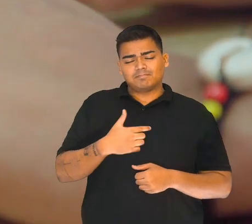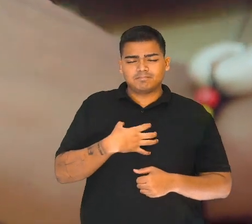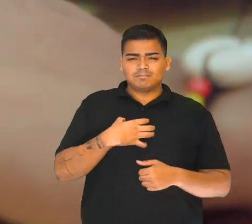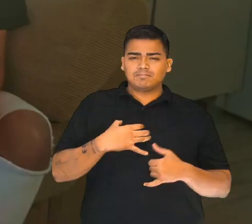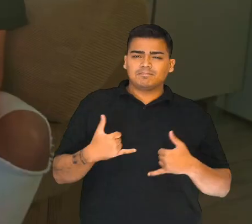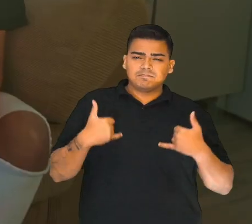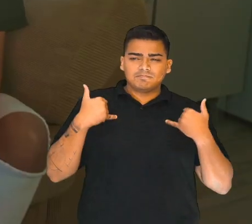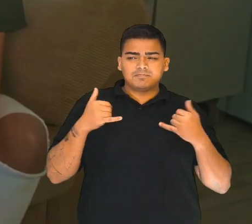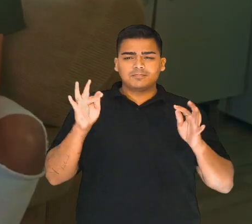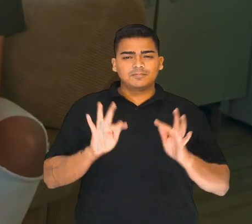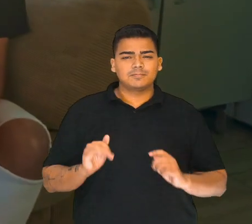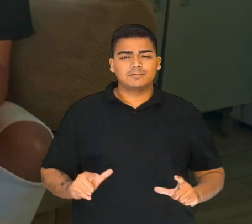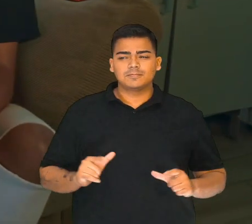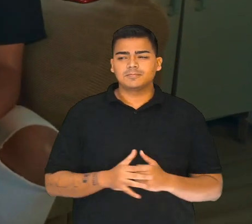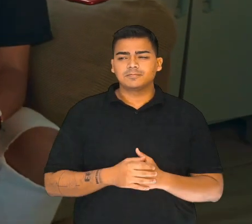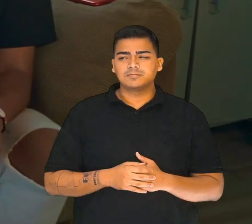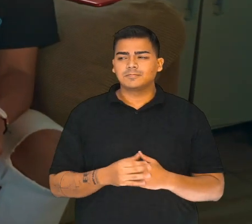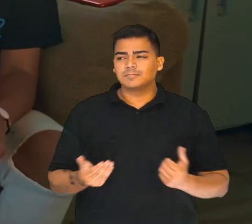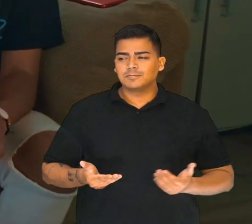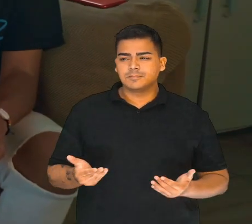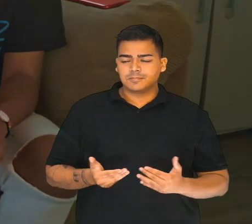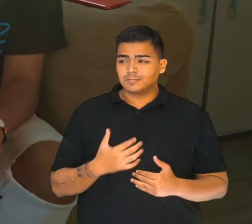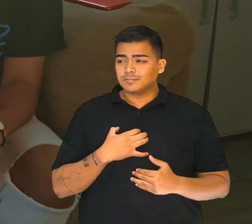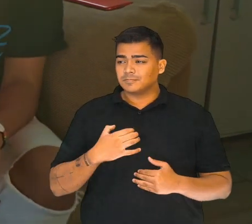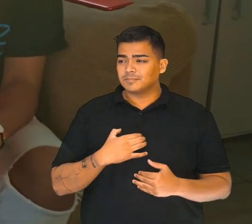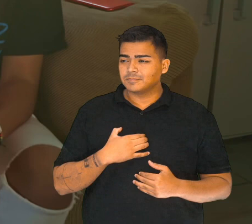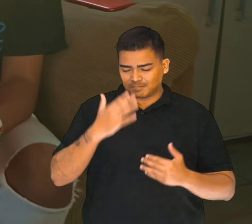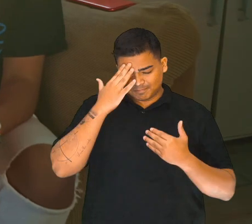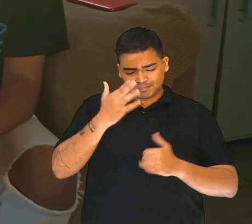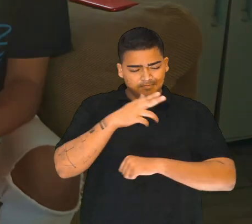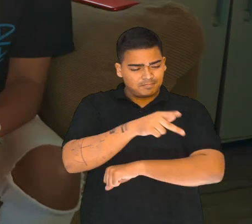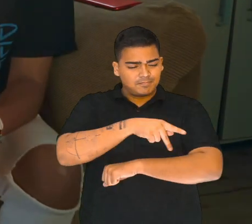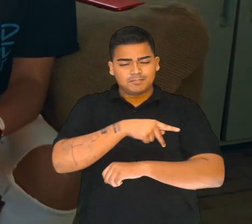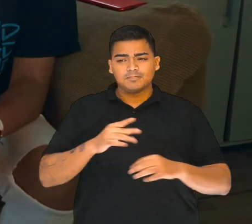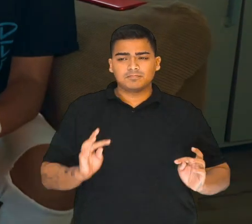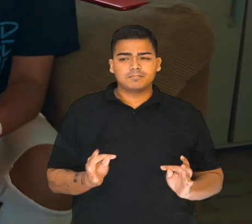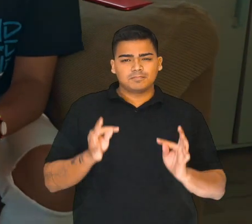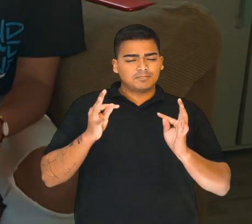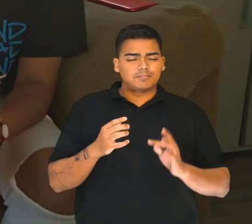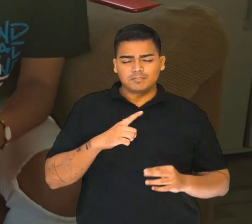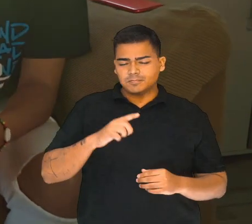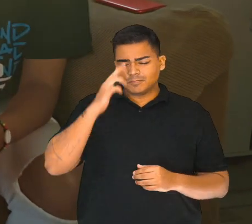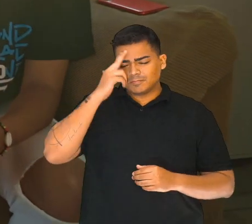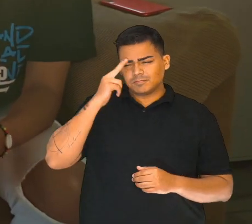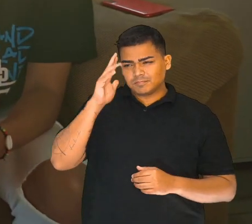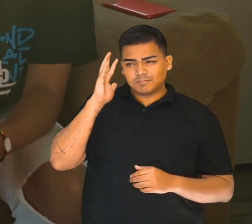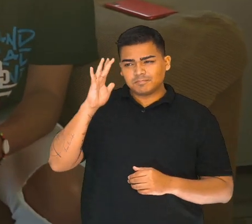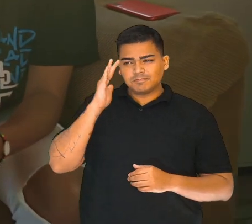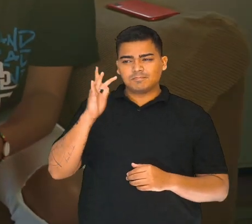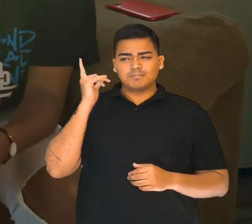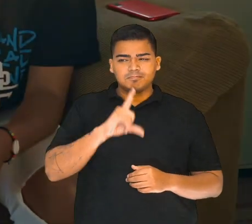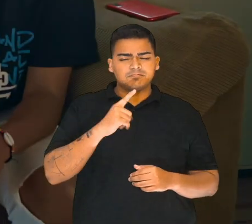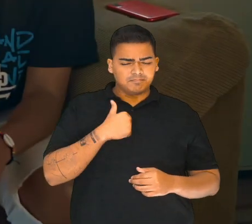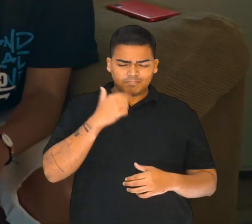sabe? Muito feliz mesmo. Hoje em dia eu tenho muito a agradecer ao PAC. É um sonho realizado